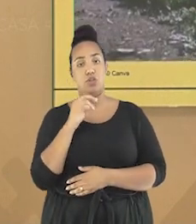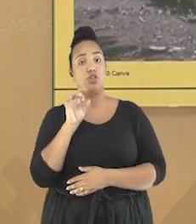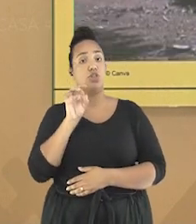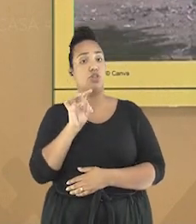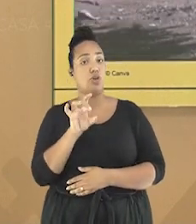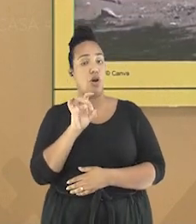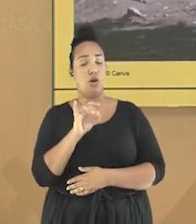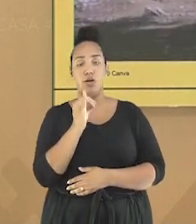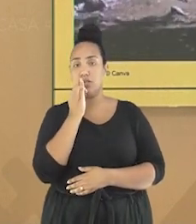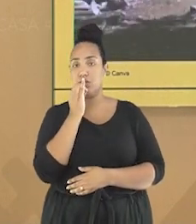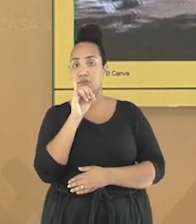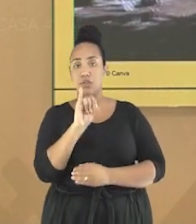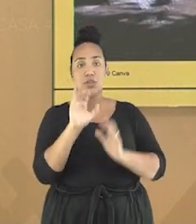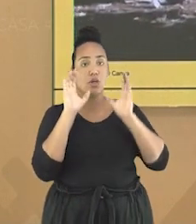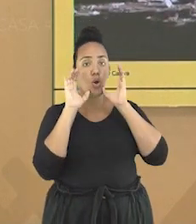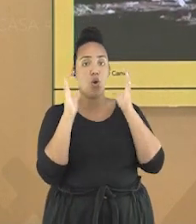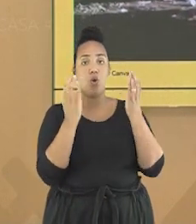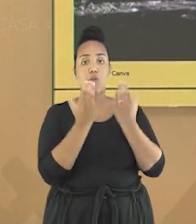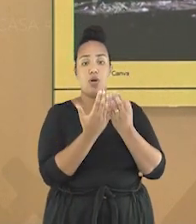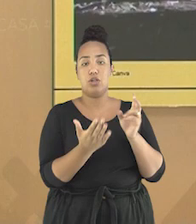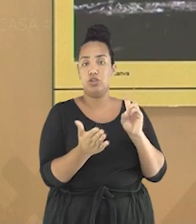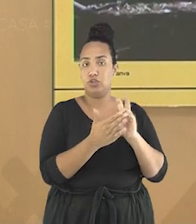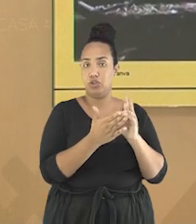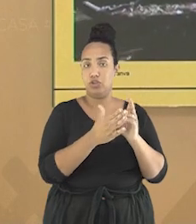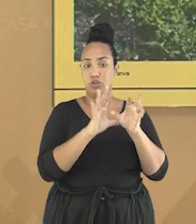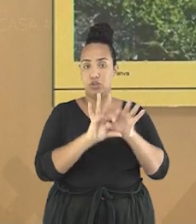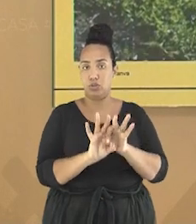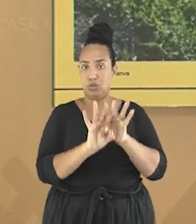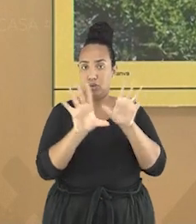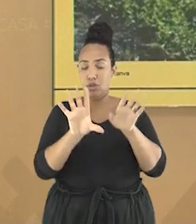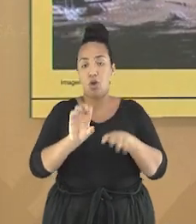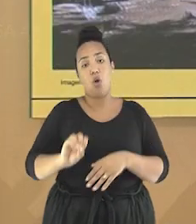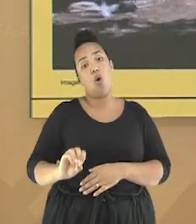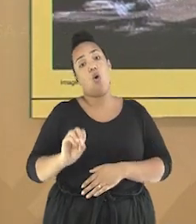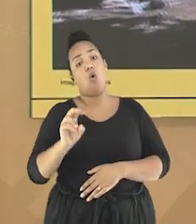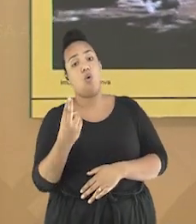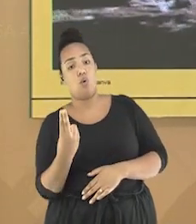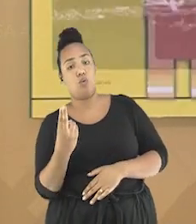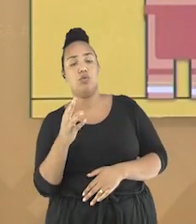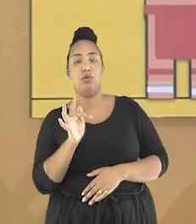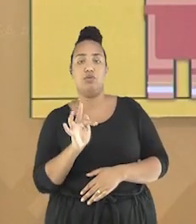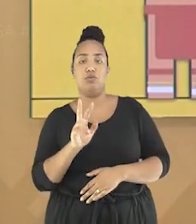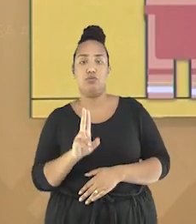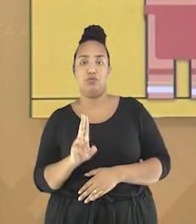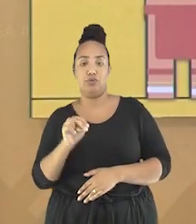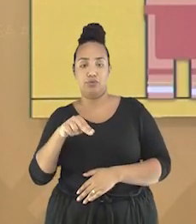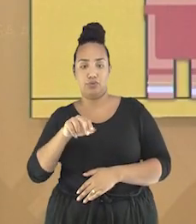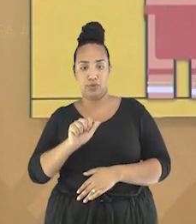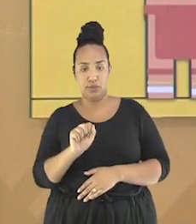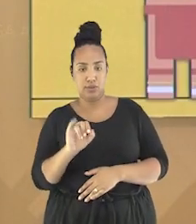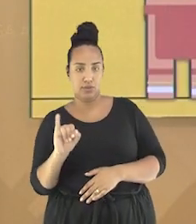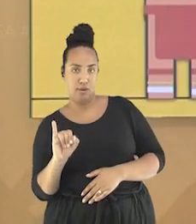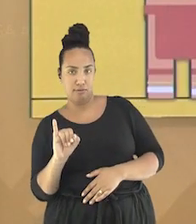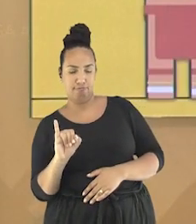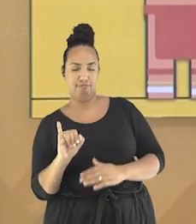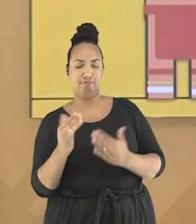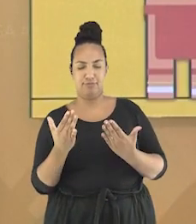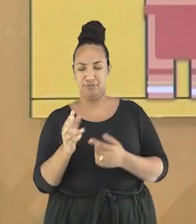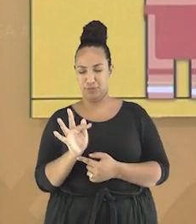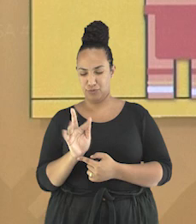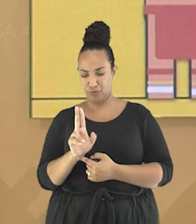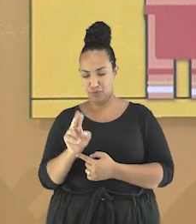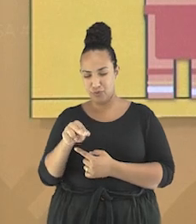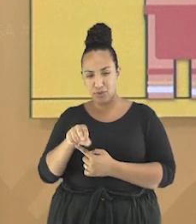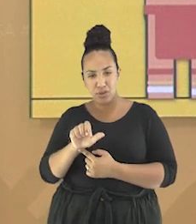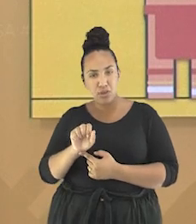com autorização da comunidade indígena ou da FUNAI. Falando em FUNAI, por acaso você